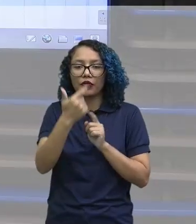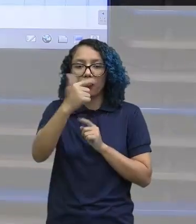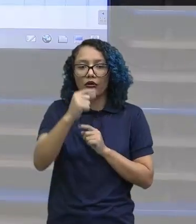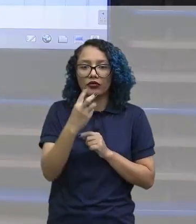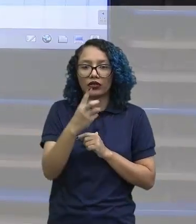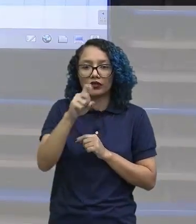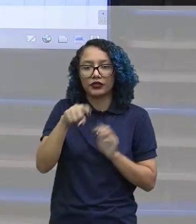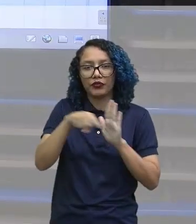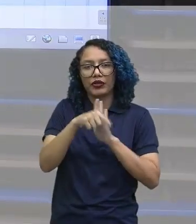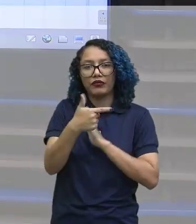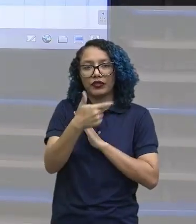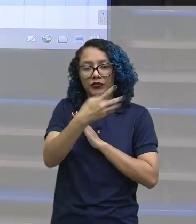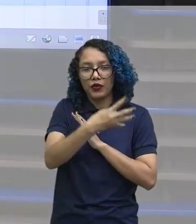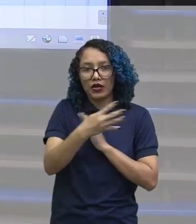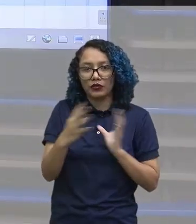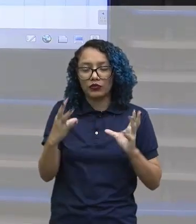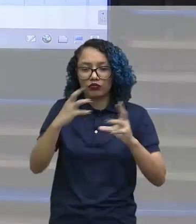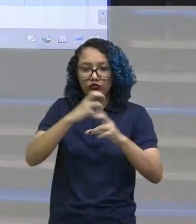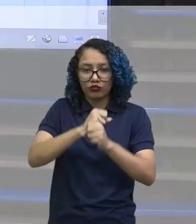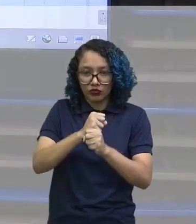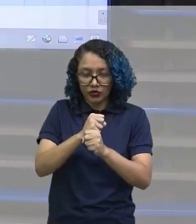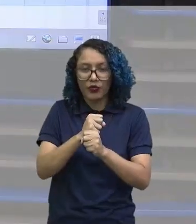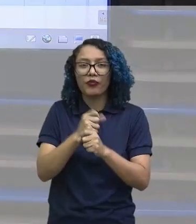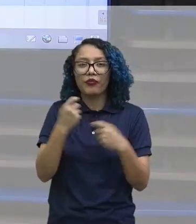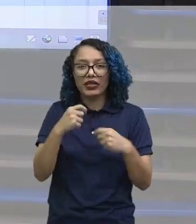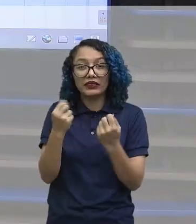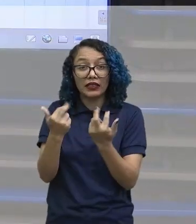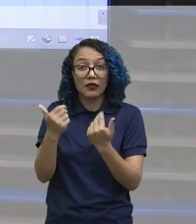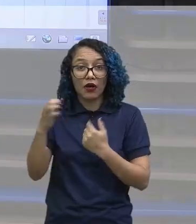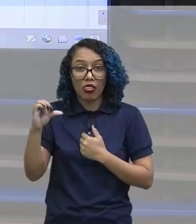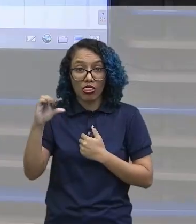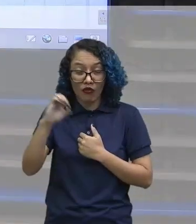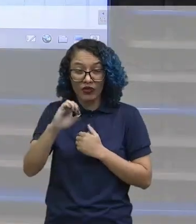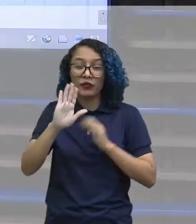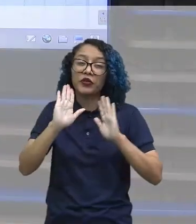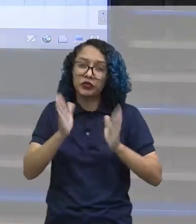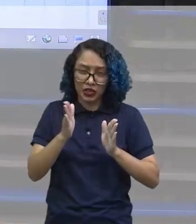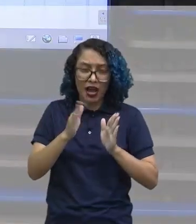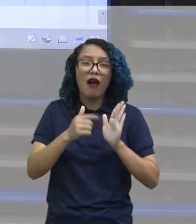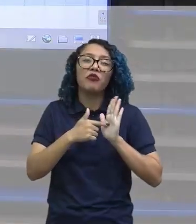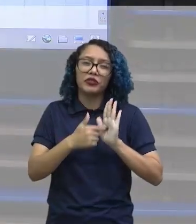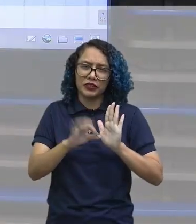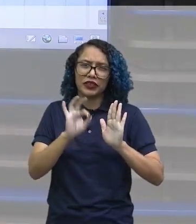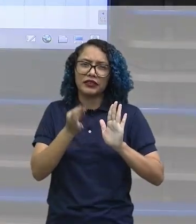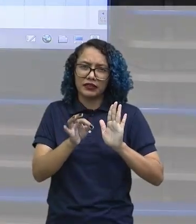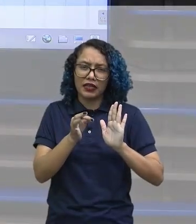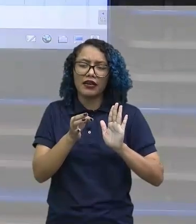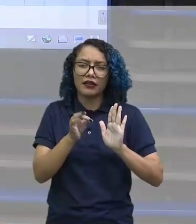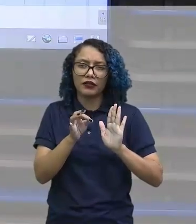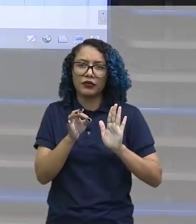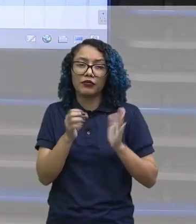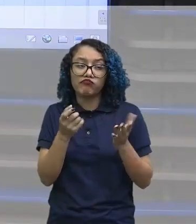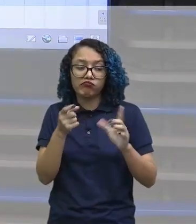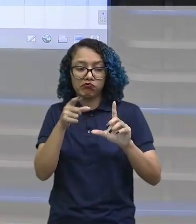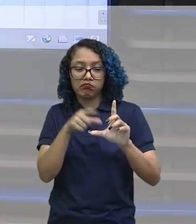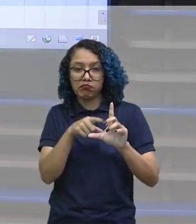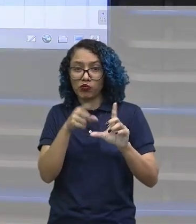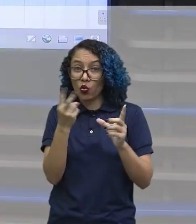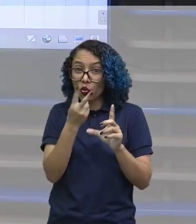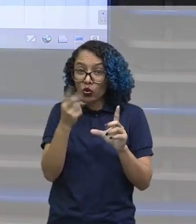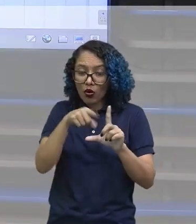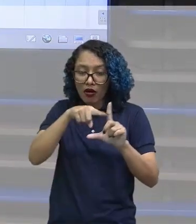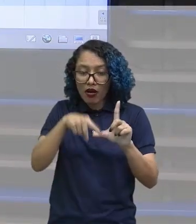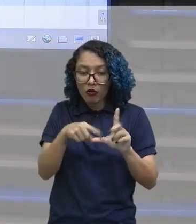Vamos fazer essa soma, igualar a 90, porque eu já te falei, eu já te fiz perceber que a soma dos ângulos será igual a